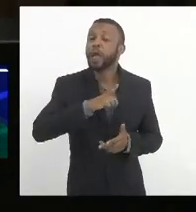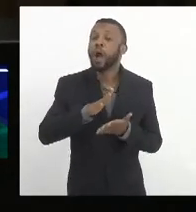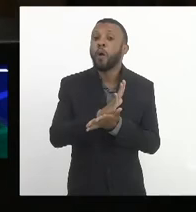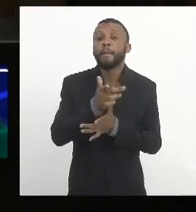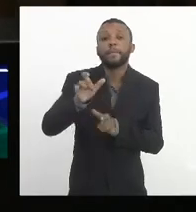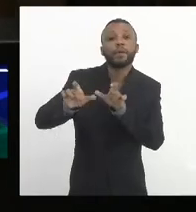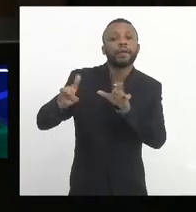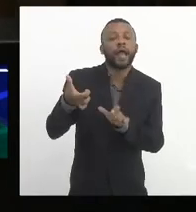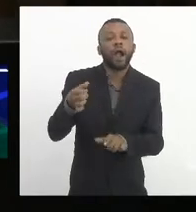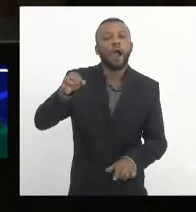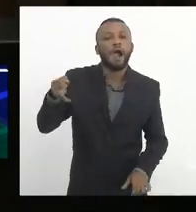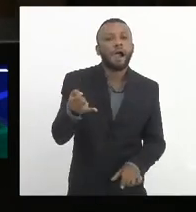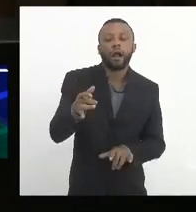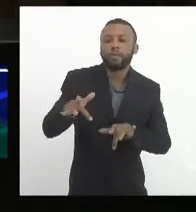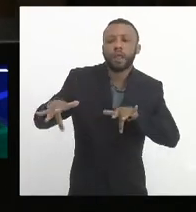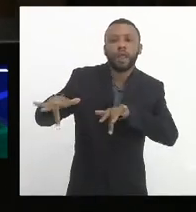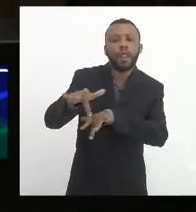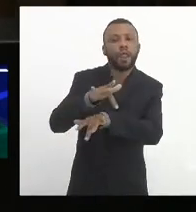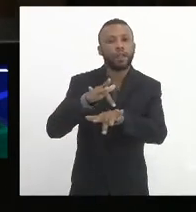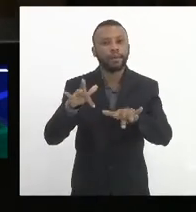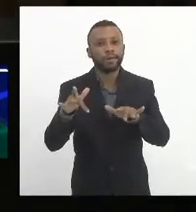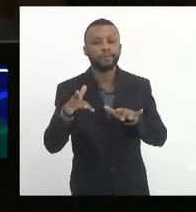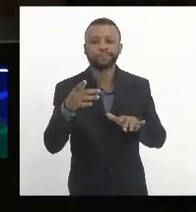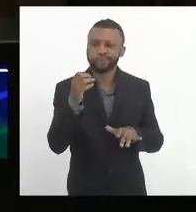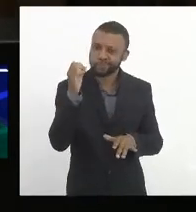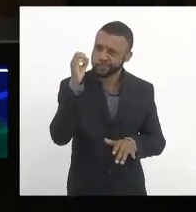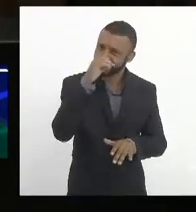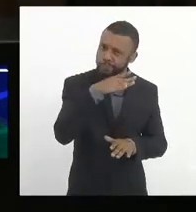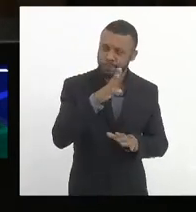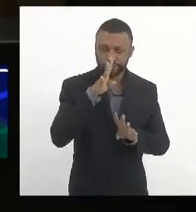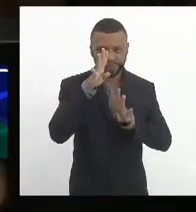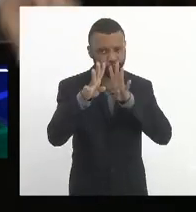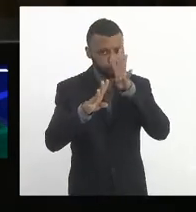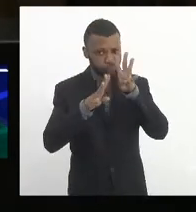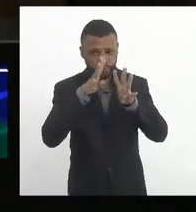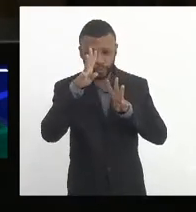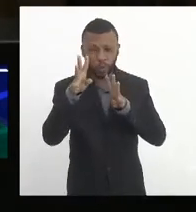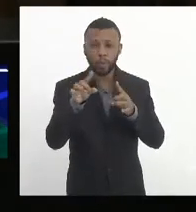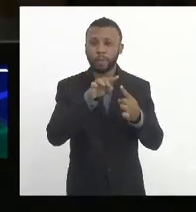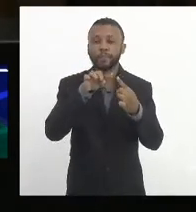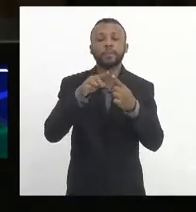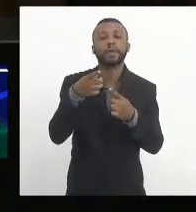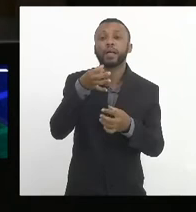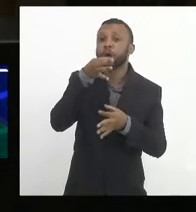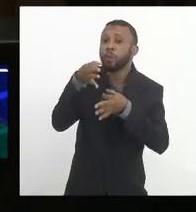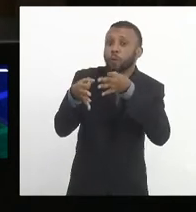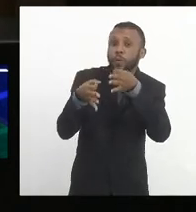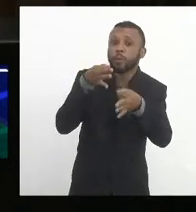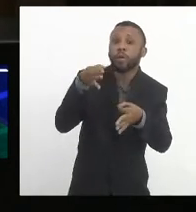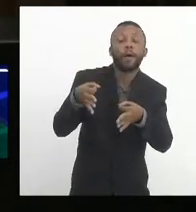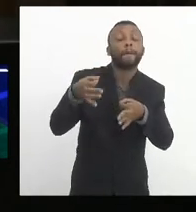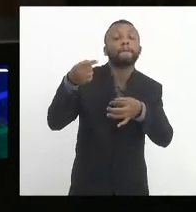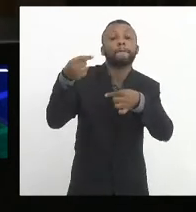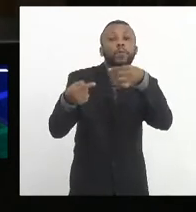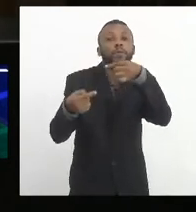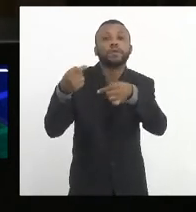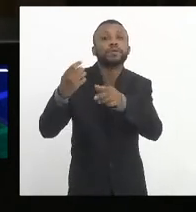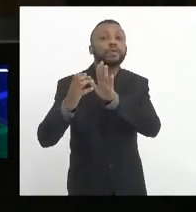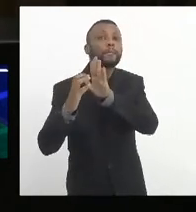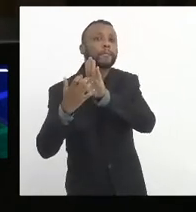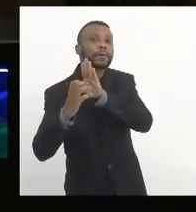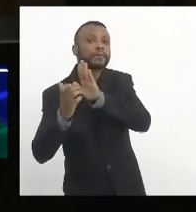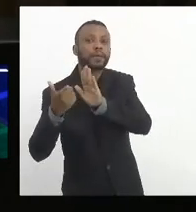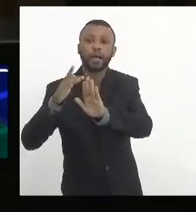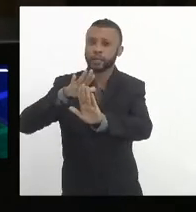querendo usá-los de maneira e indevida e para sustentar posições políticas partidárias e